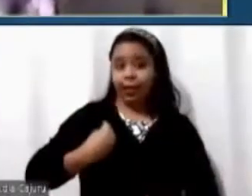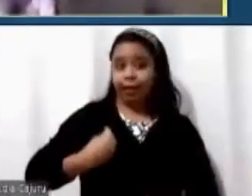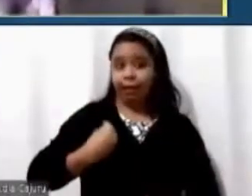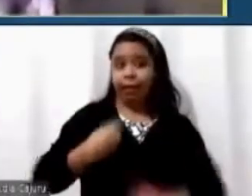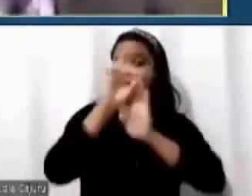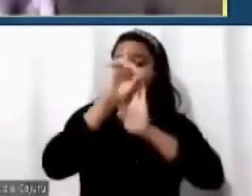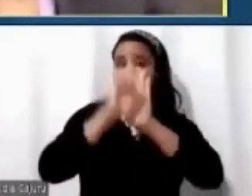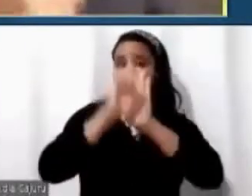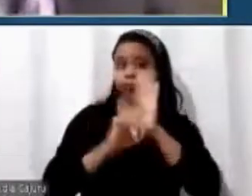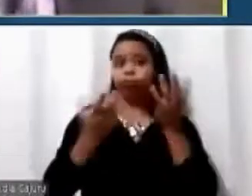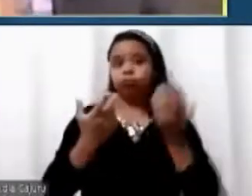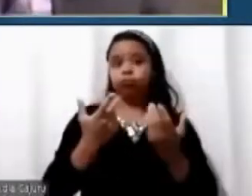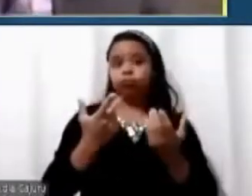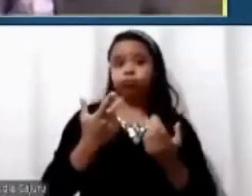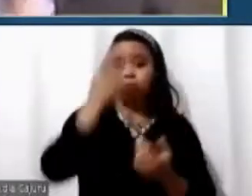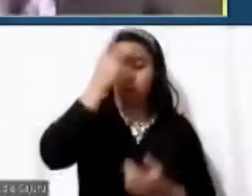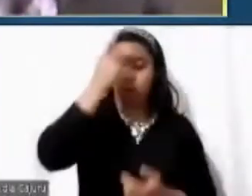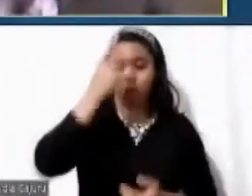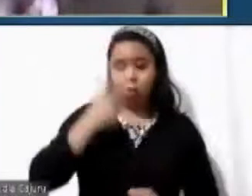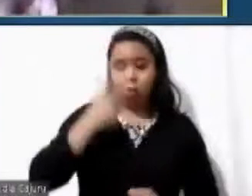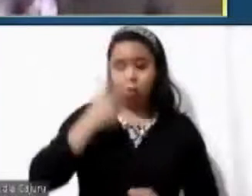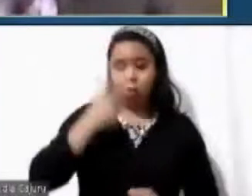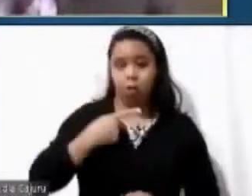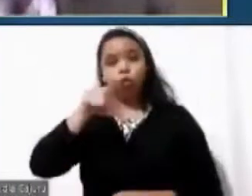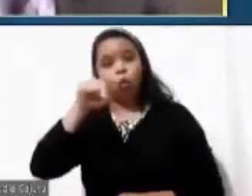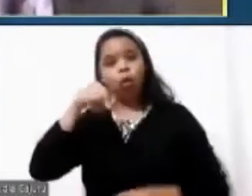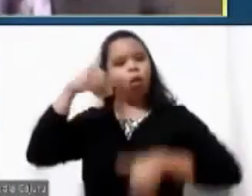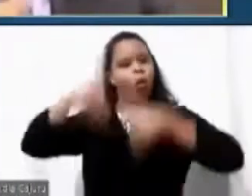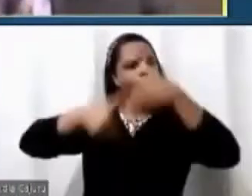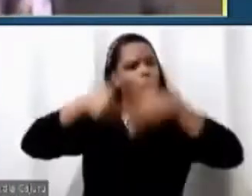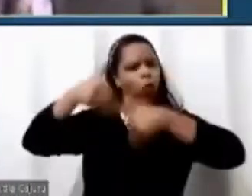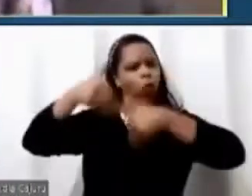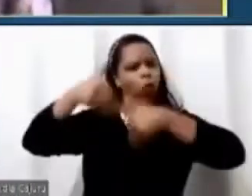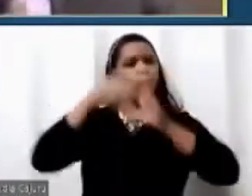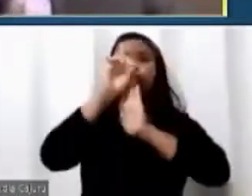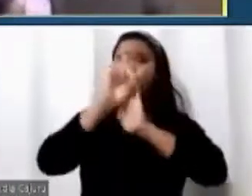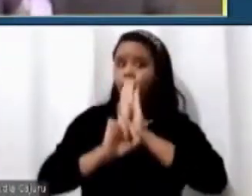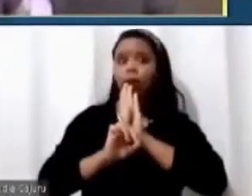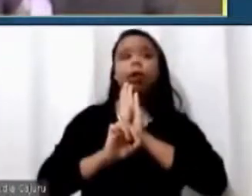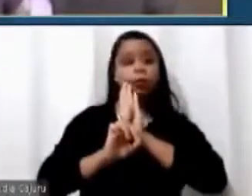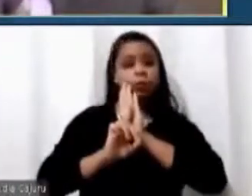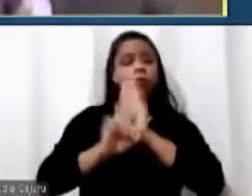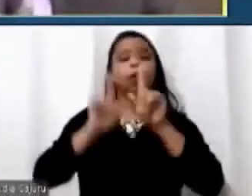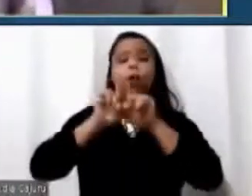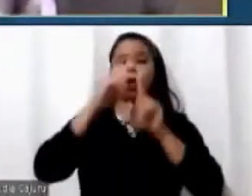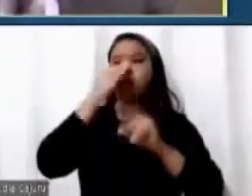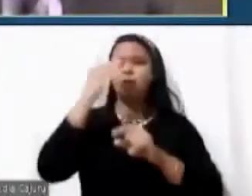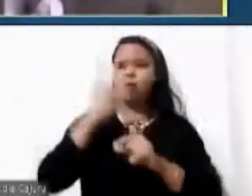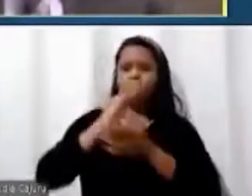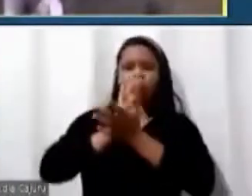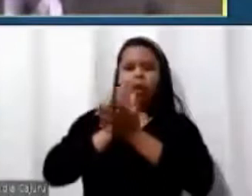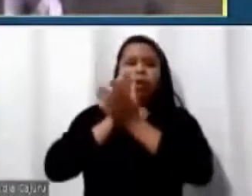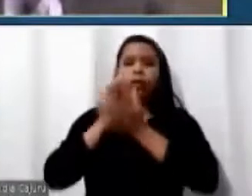à privacidade, do direito aos cuidados com a saúde, do direito de não ser discriminado, do direito